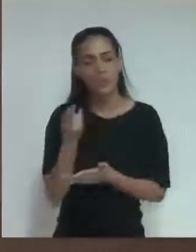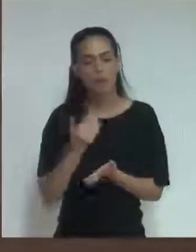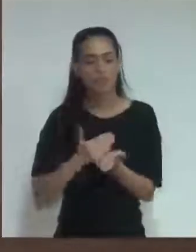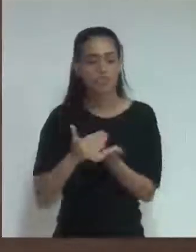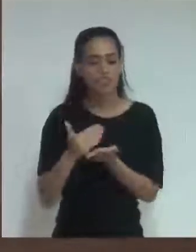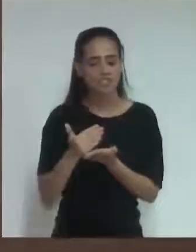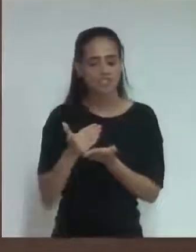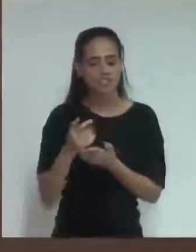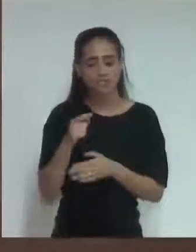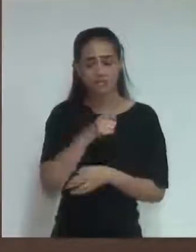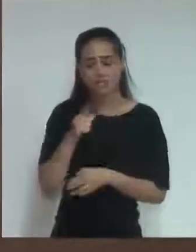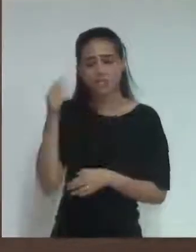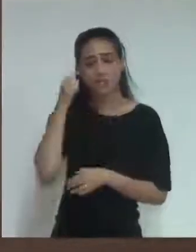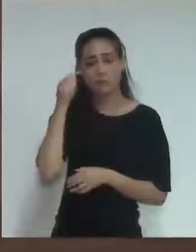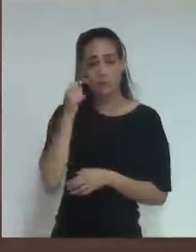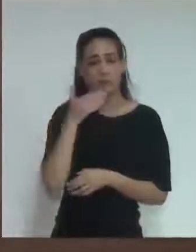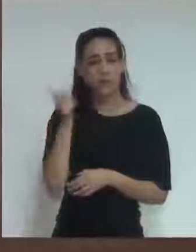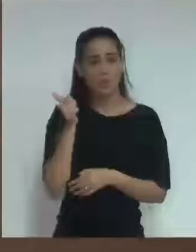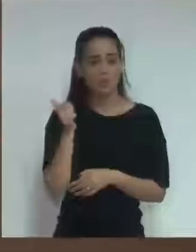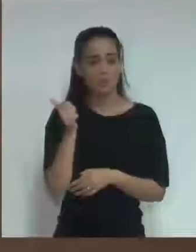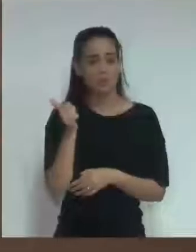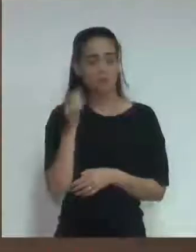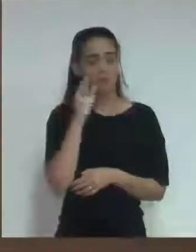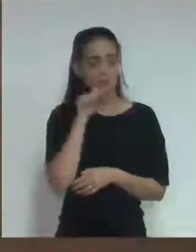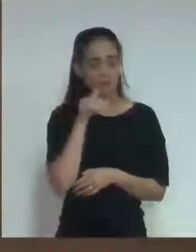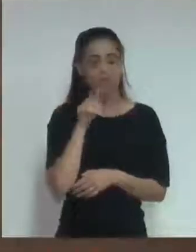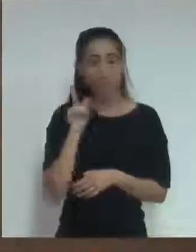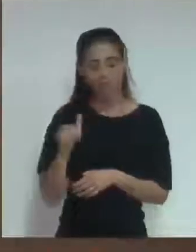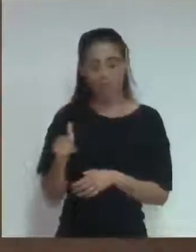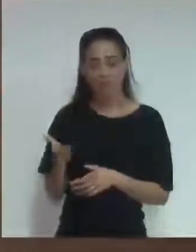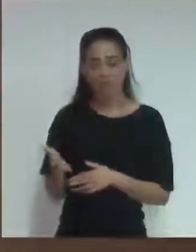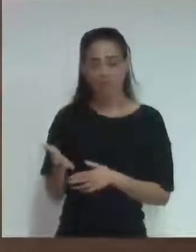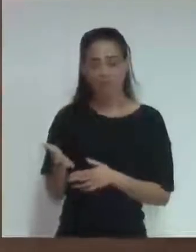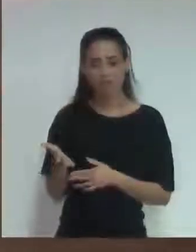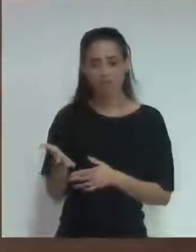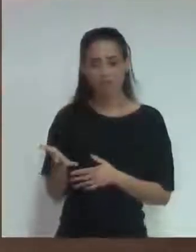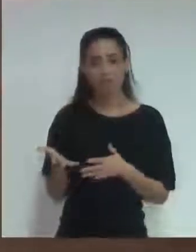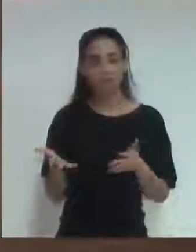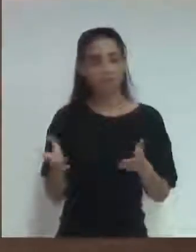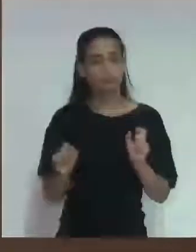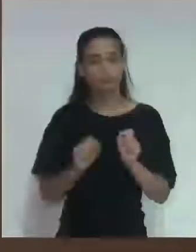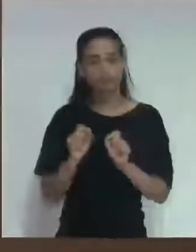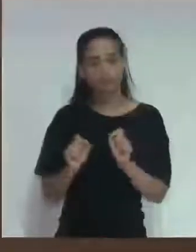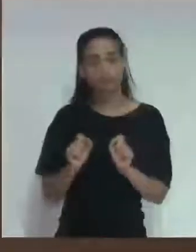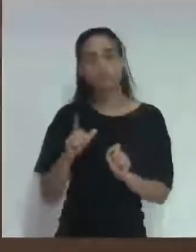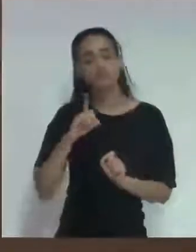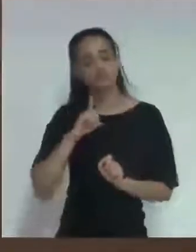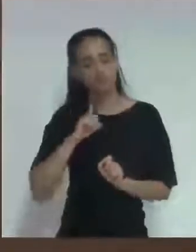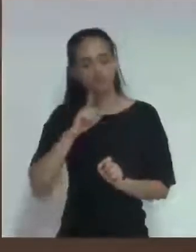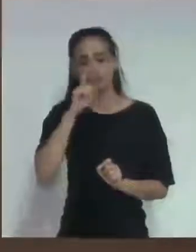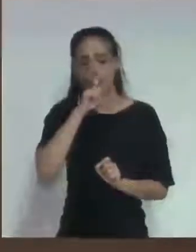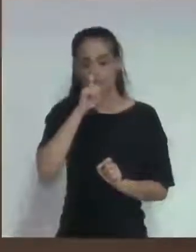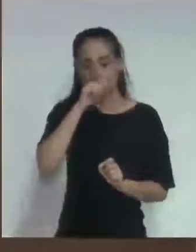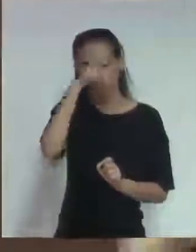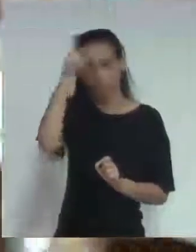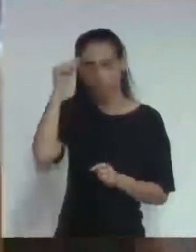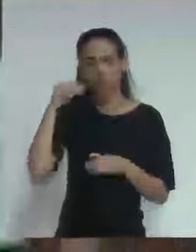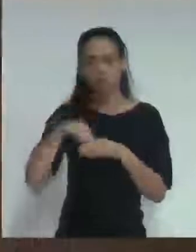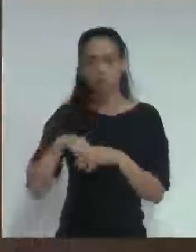melhor, será para a cidade, para os funcionários? Enfim, volto a dizer, isso não quer dizer que não houve falhas. Teve medidas